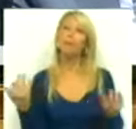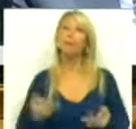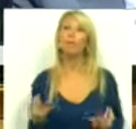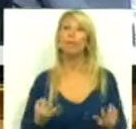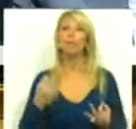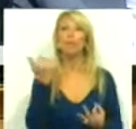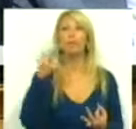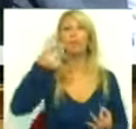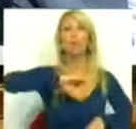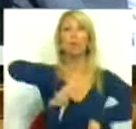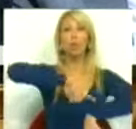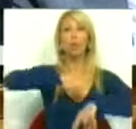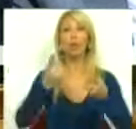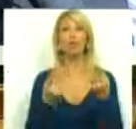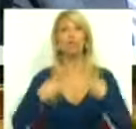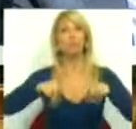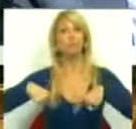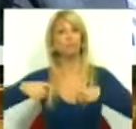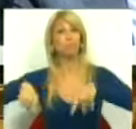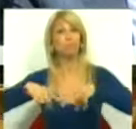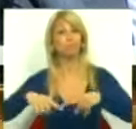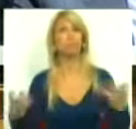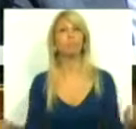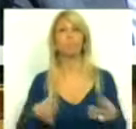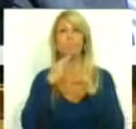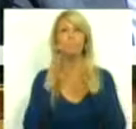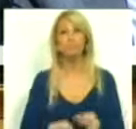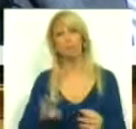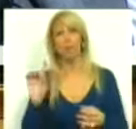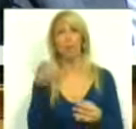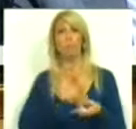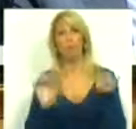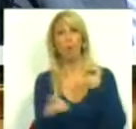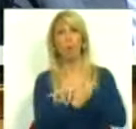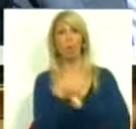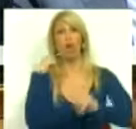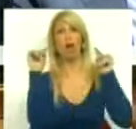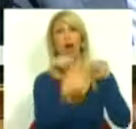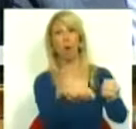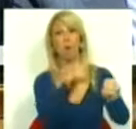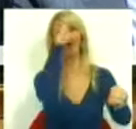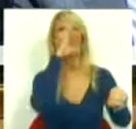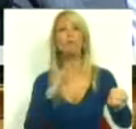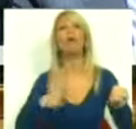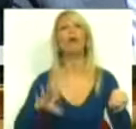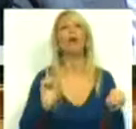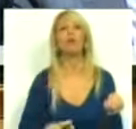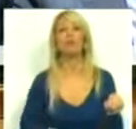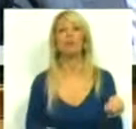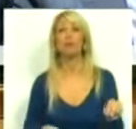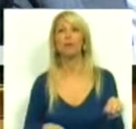de 28 horas de audição, tivemos a certeza que, ao invés do que o acusavam, o Governo quis, acima de